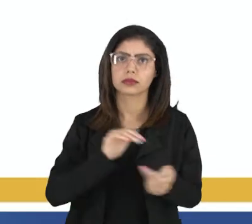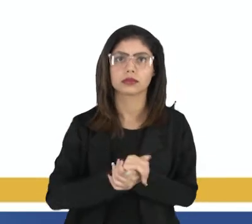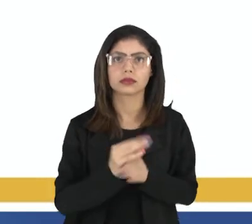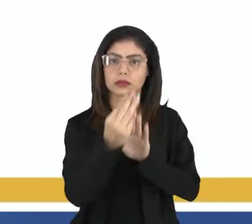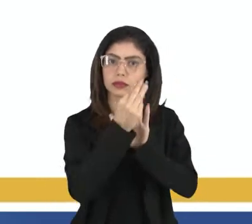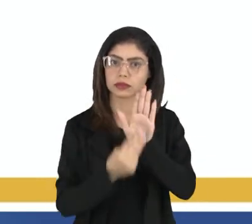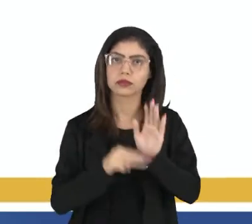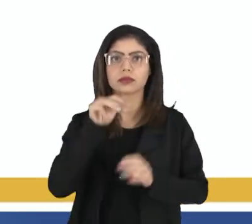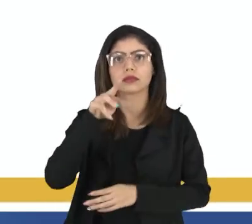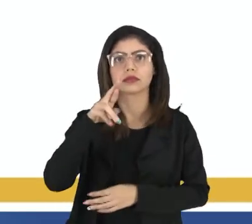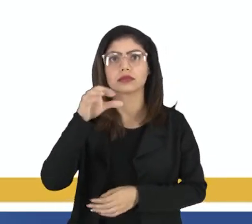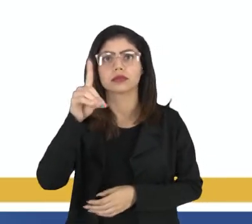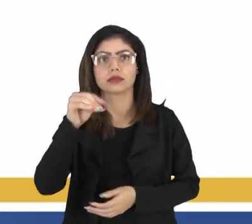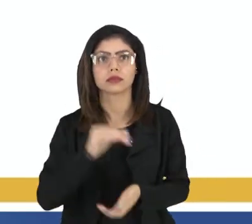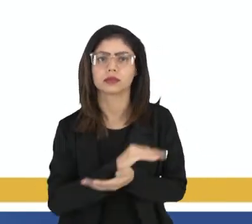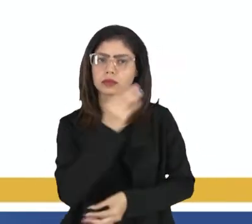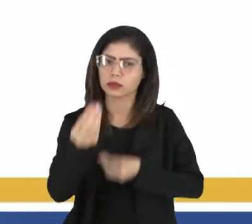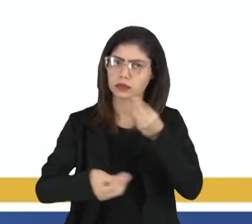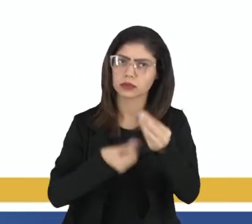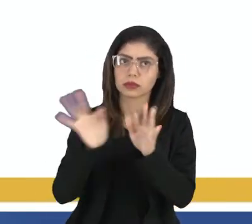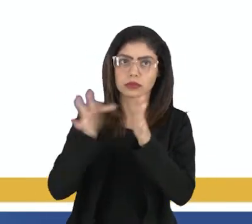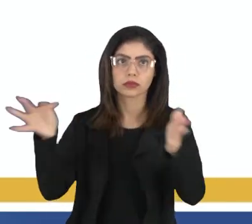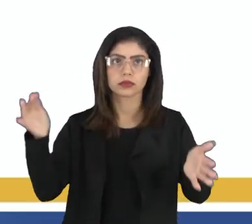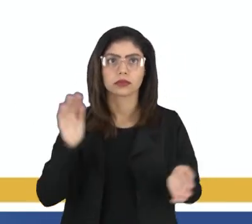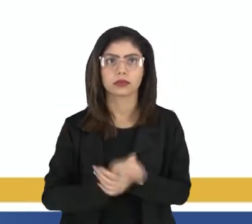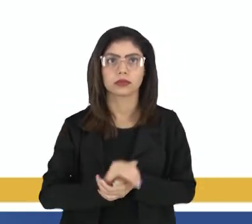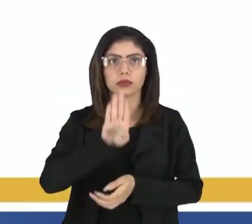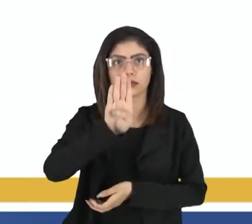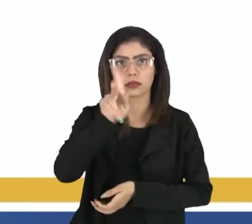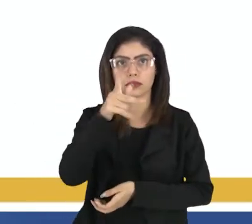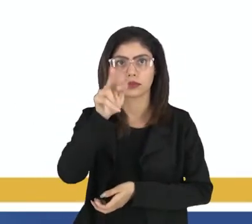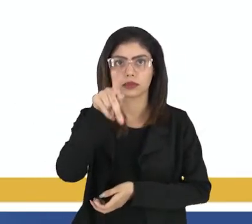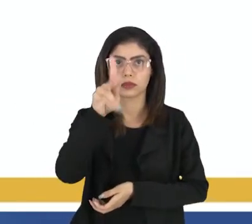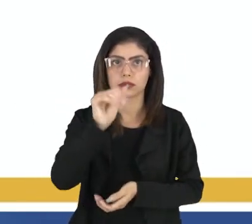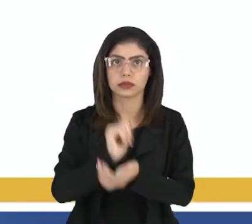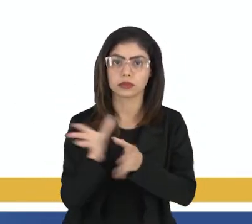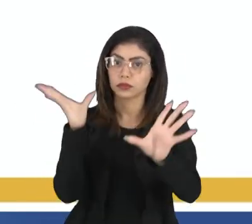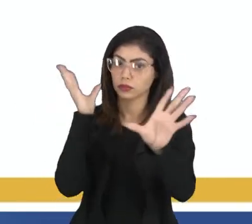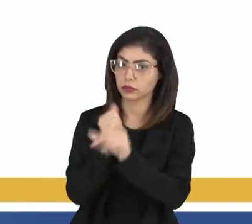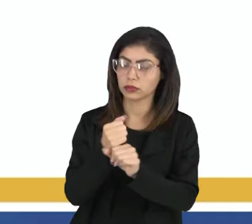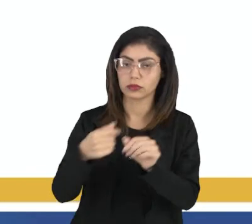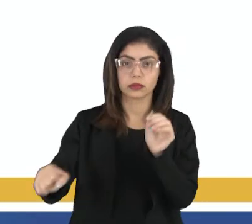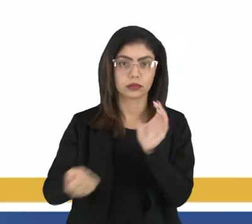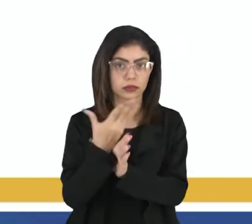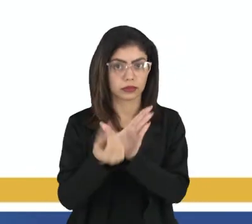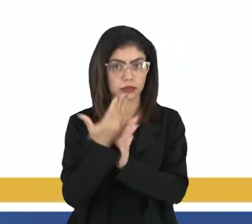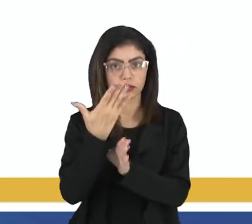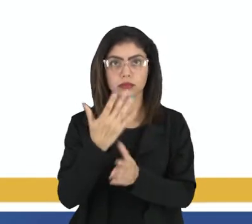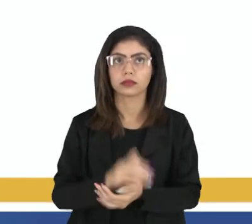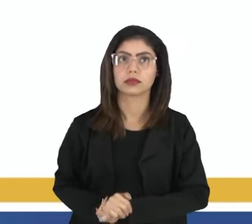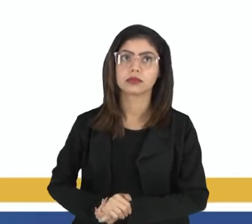vários métodos, como a fórmula de Bhaskara e a soma dos produtos.